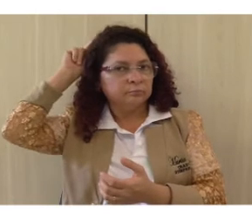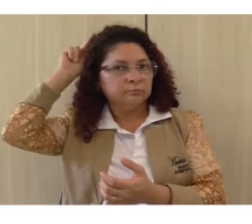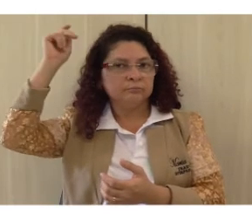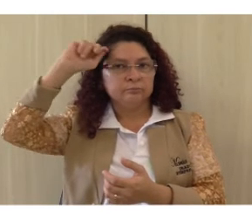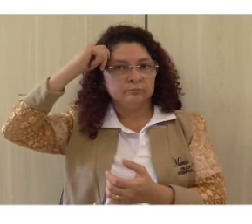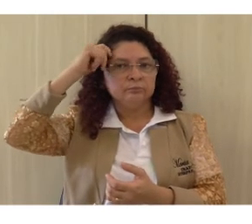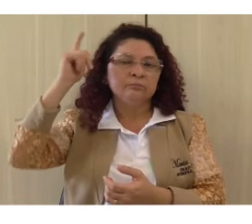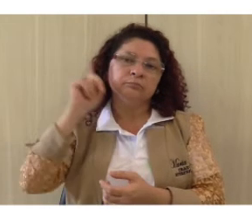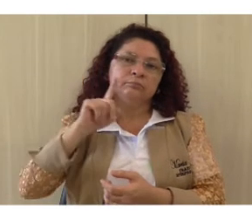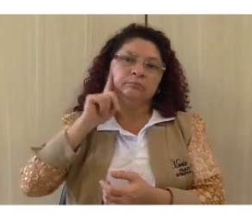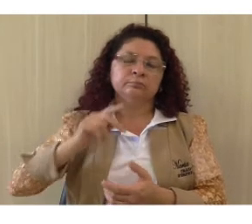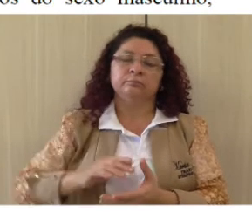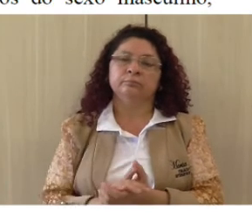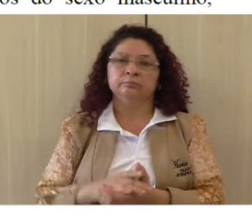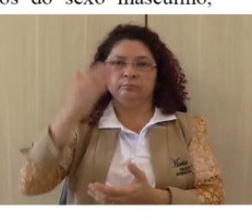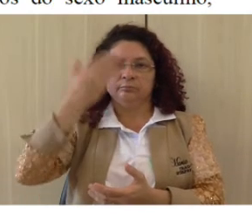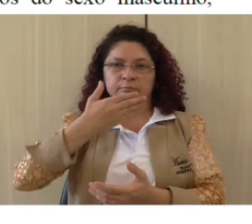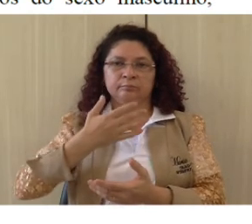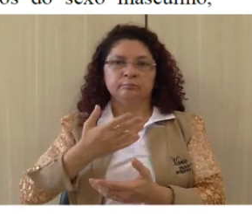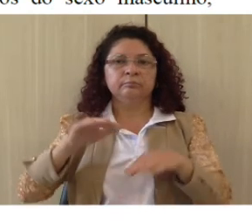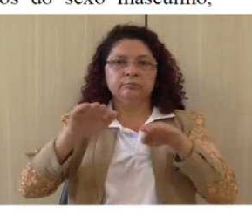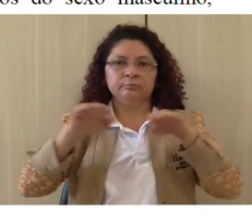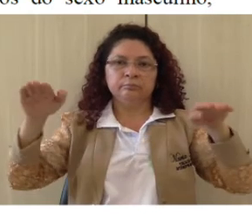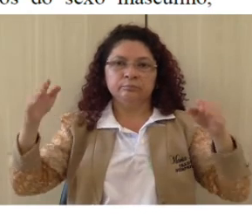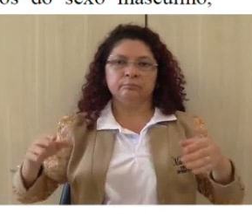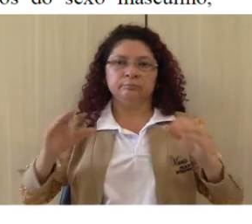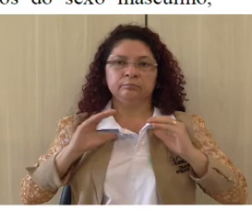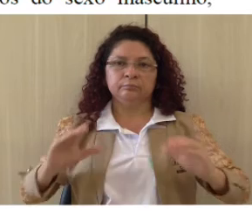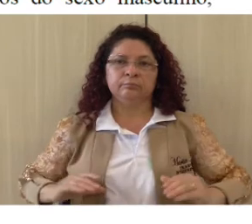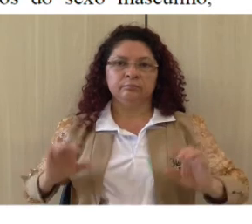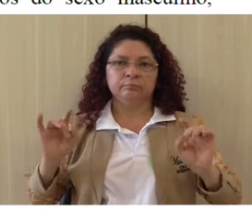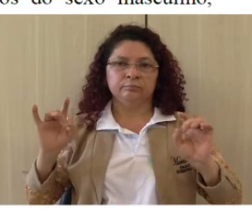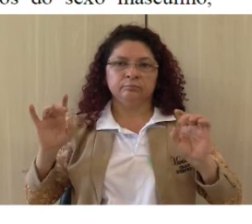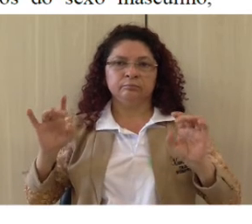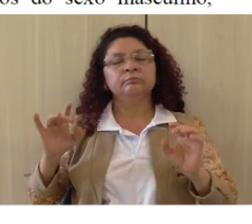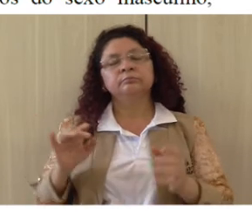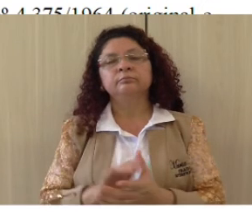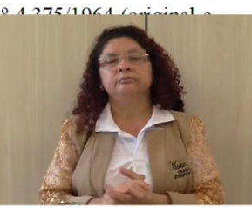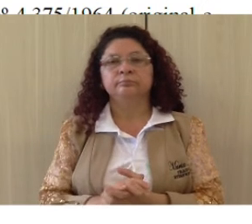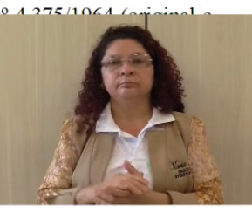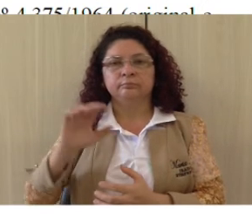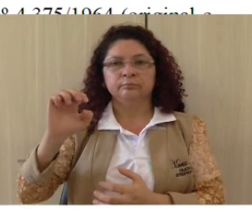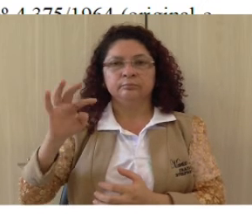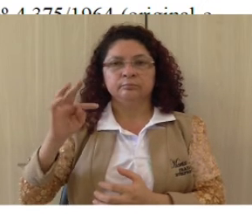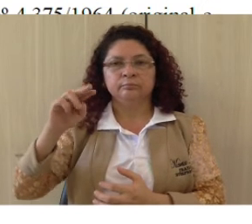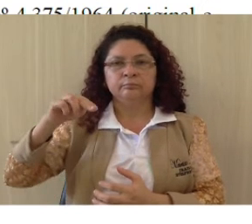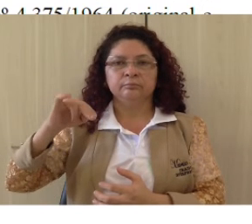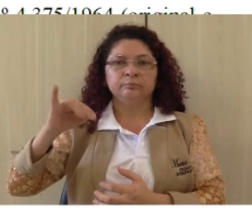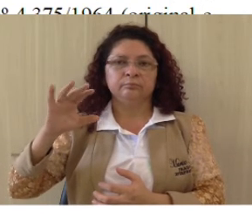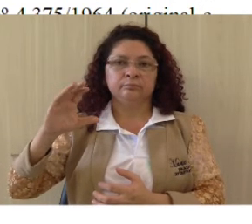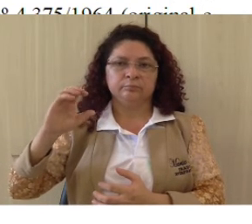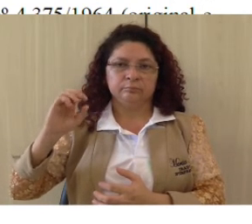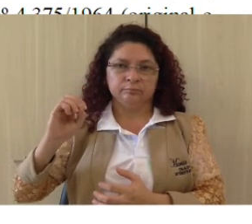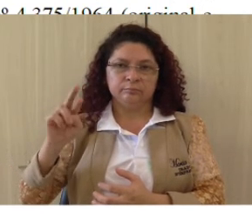complementar à autodeclaração por comissão especial de verificação da autodeclaração étnico-racial, tendo como